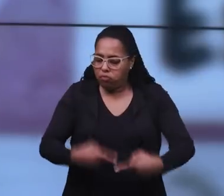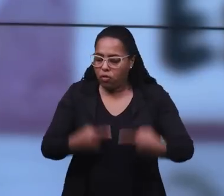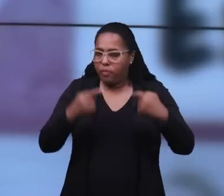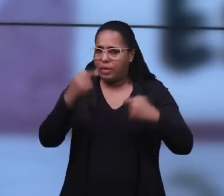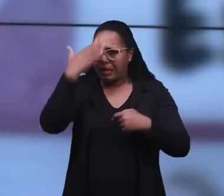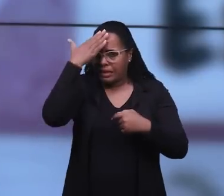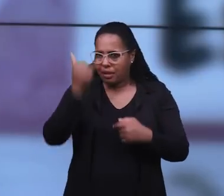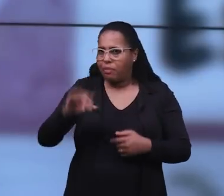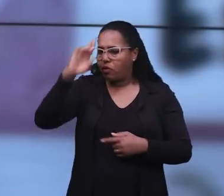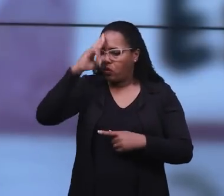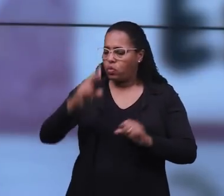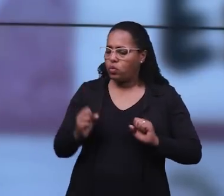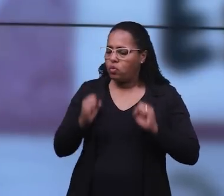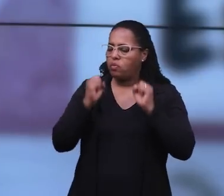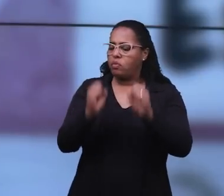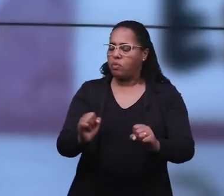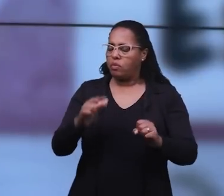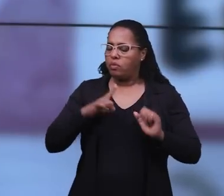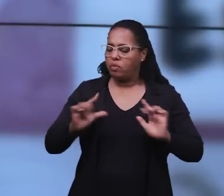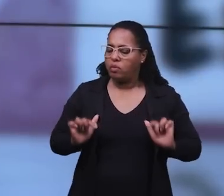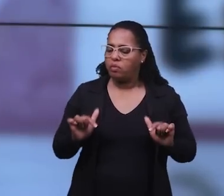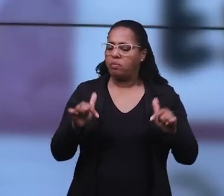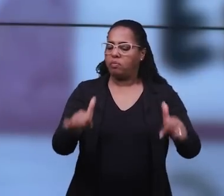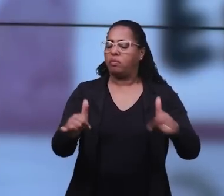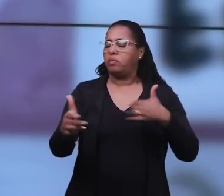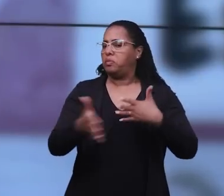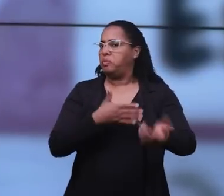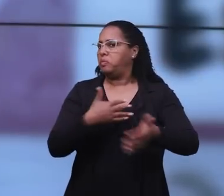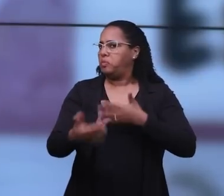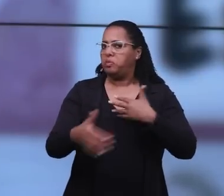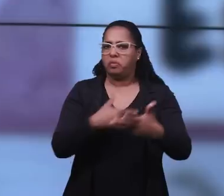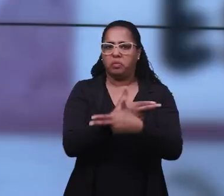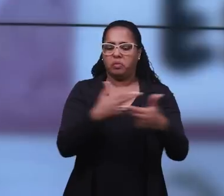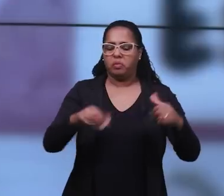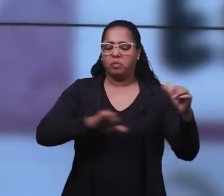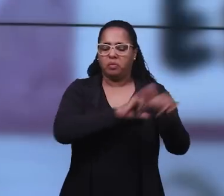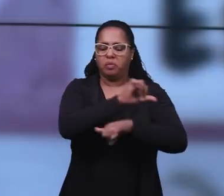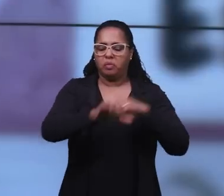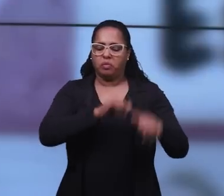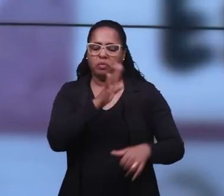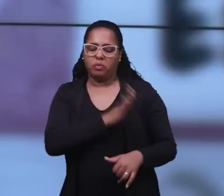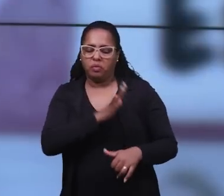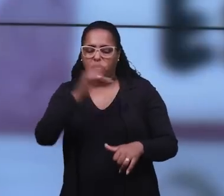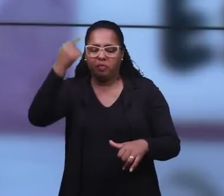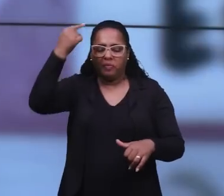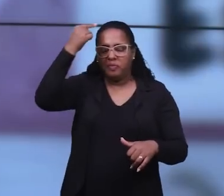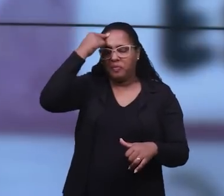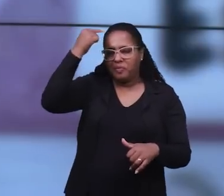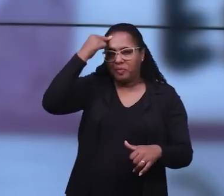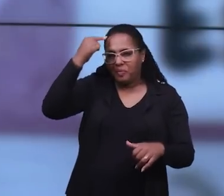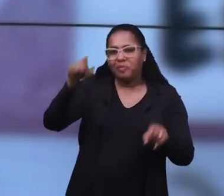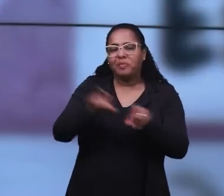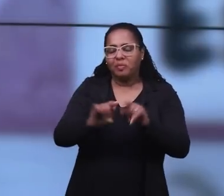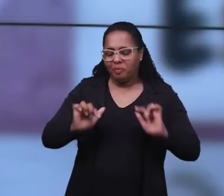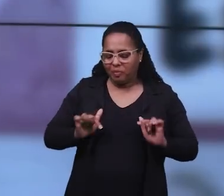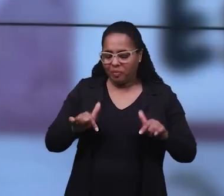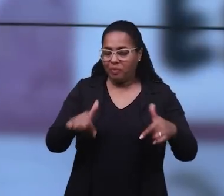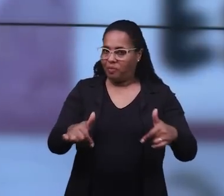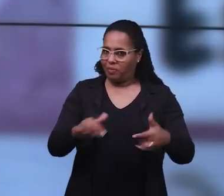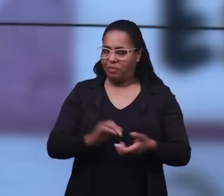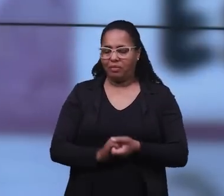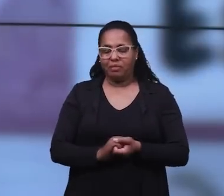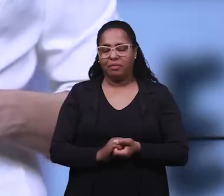for. O Senhor é poderoso para reverter qualquer situação e transformar o coração, os pensamentos e